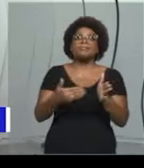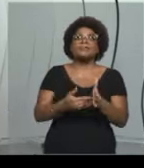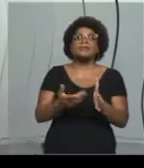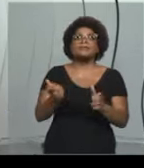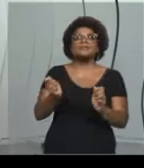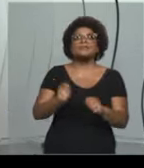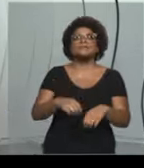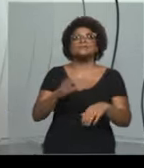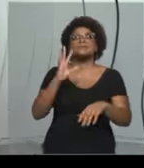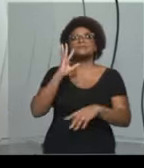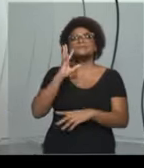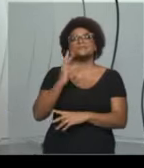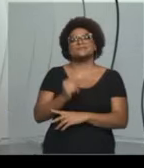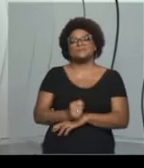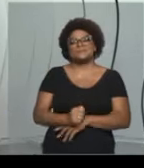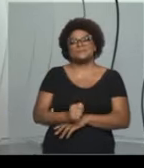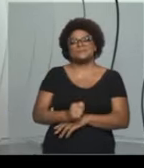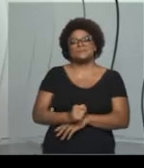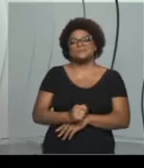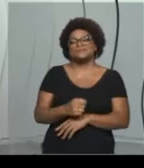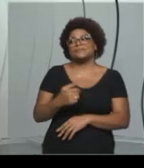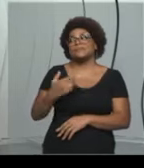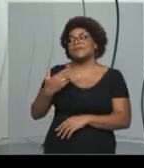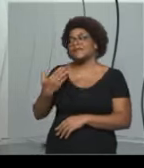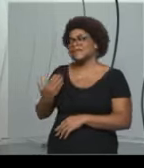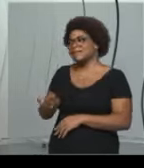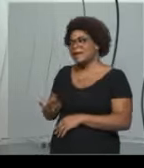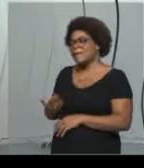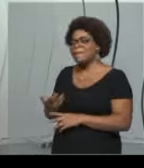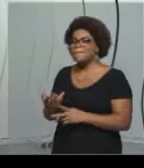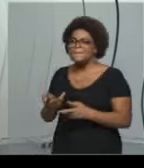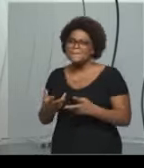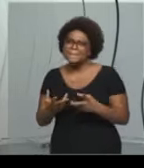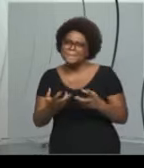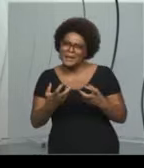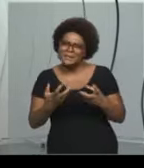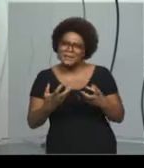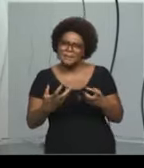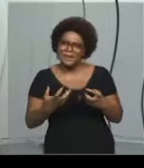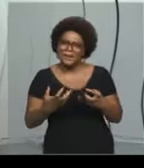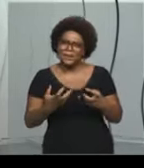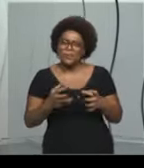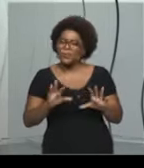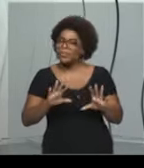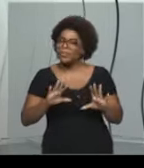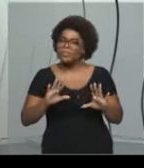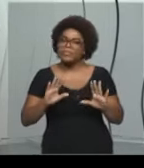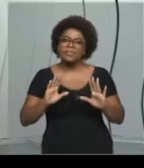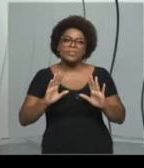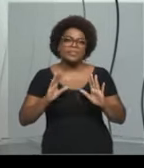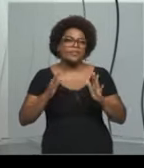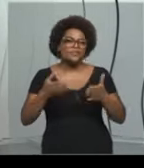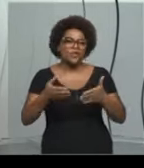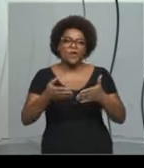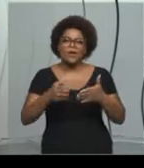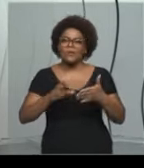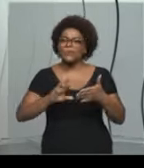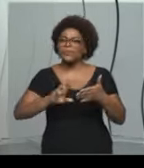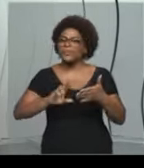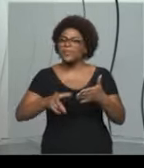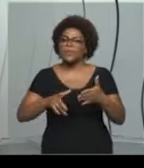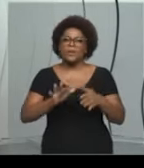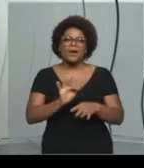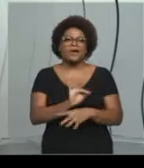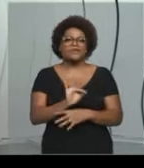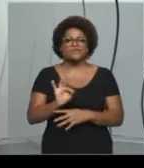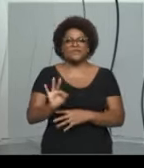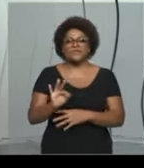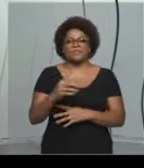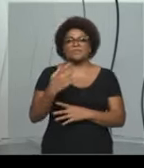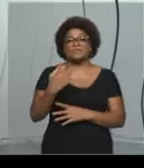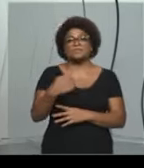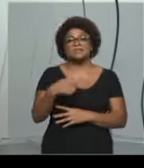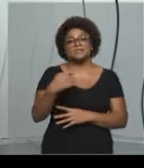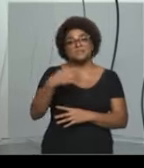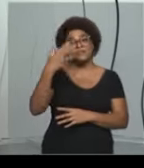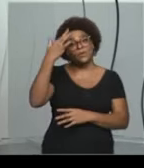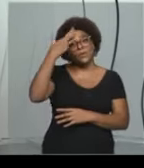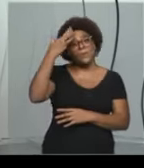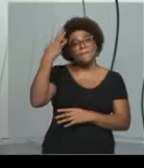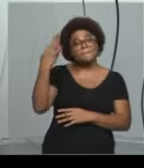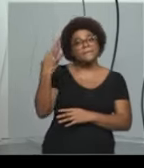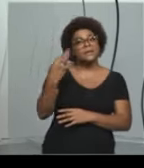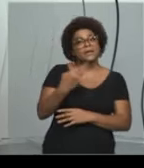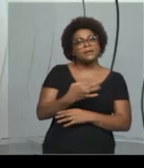Enem. Né? Então, eu falei, gente, então olha só, o foco não é a fórmula. Você tem que entender o raciocínio que aquela fórmula